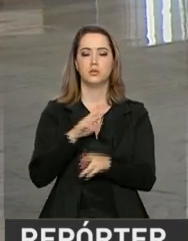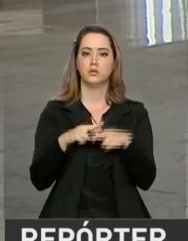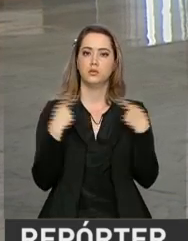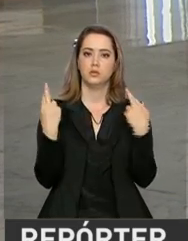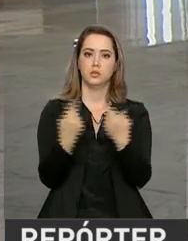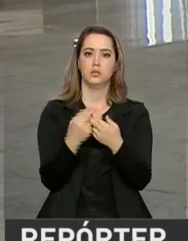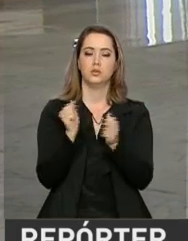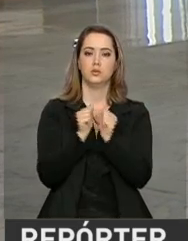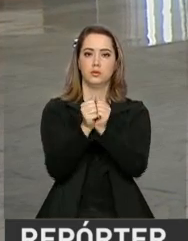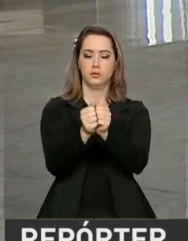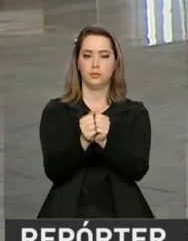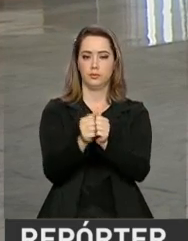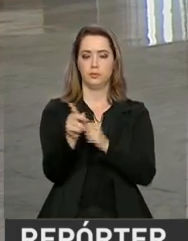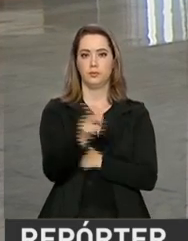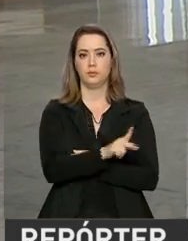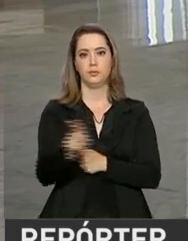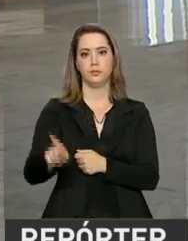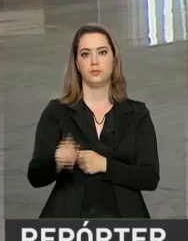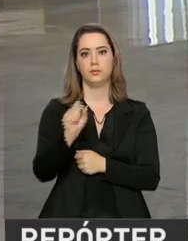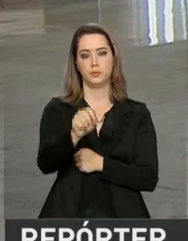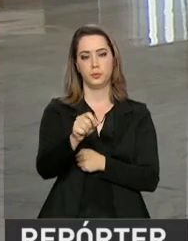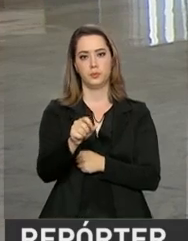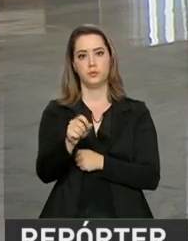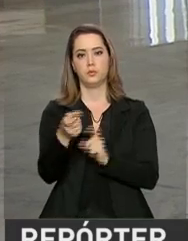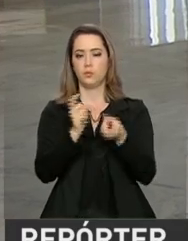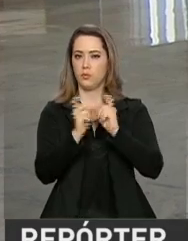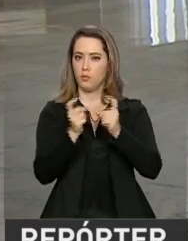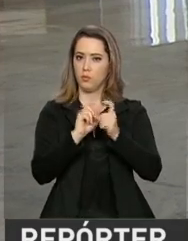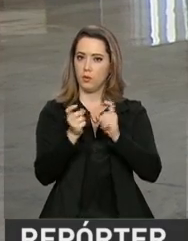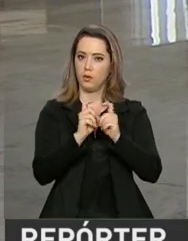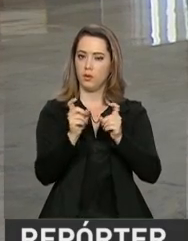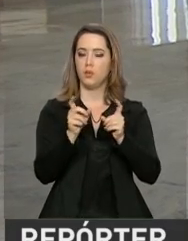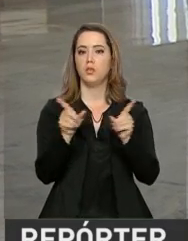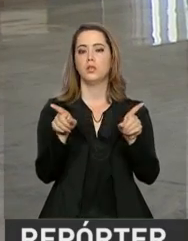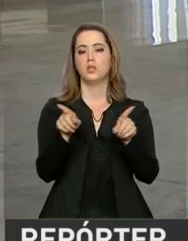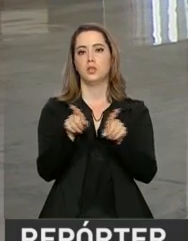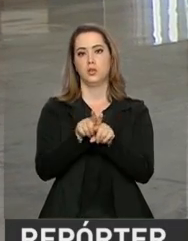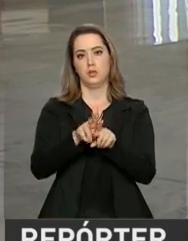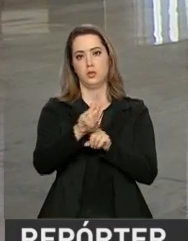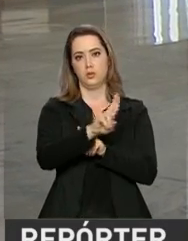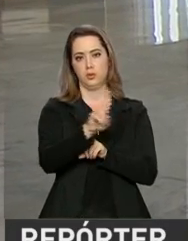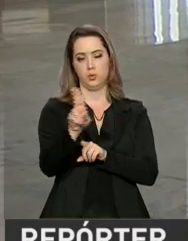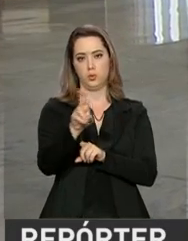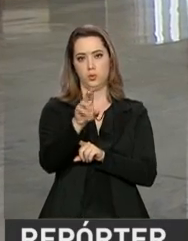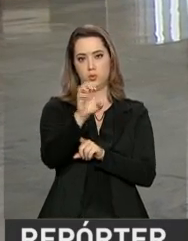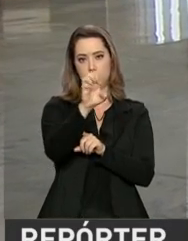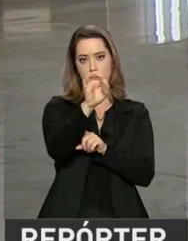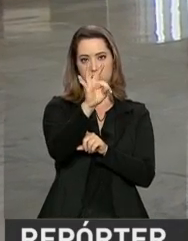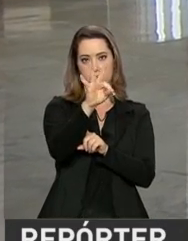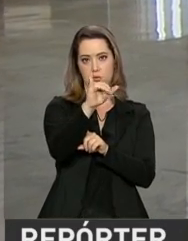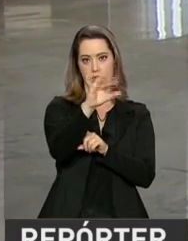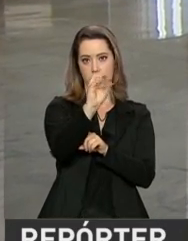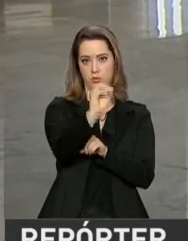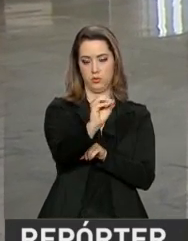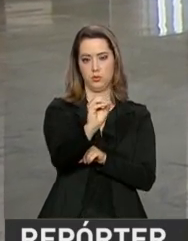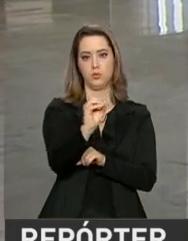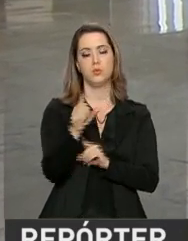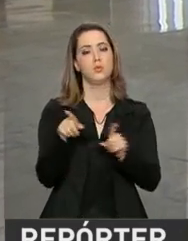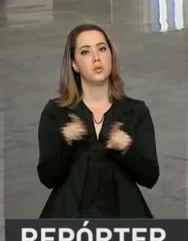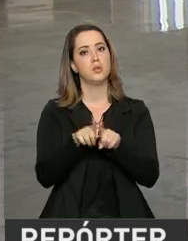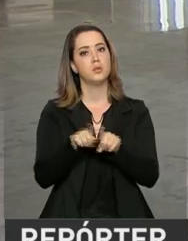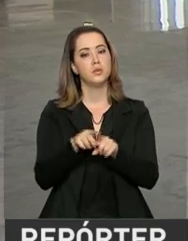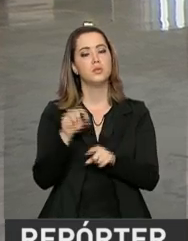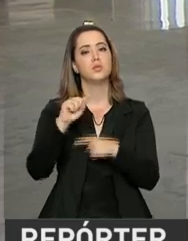o presidente executivo do Instituto Brasileiro de ética concorrencial o ético Evandro Guimarães na